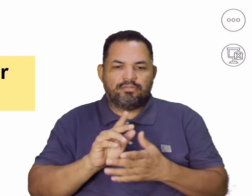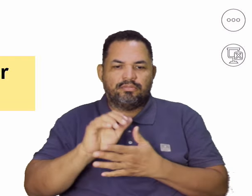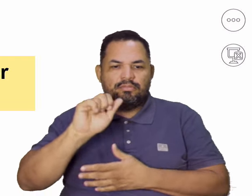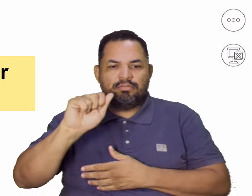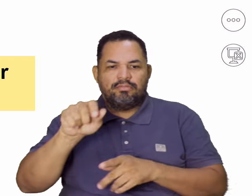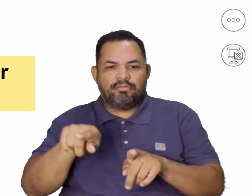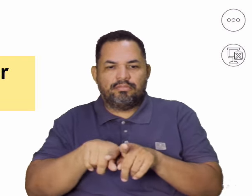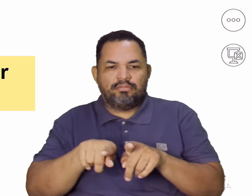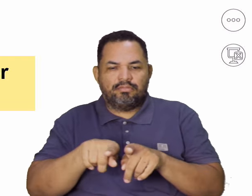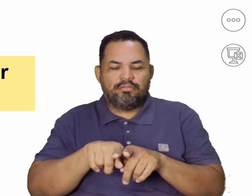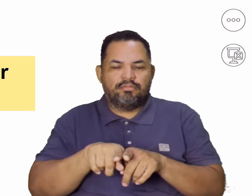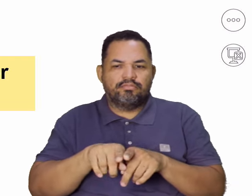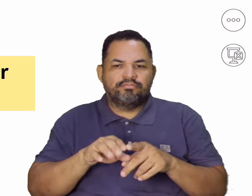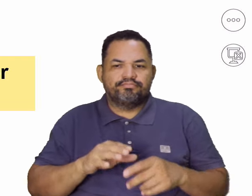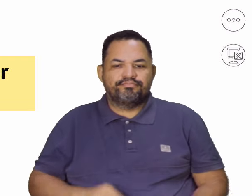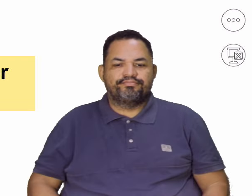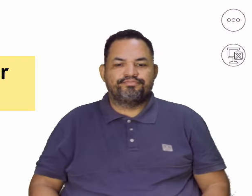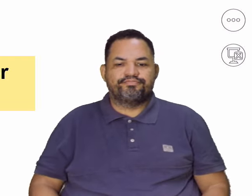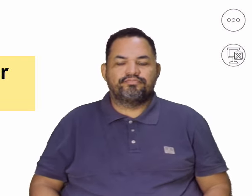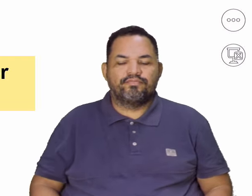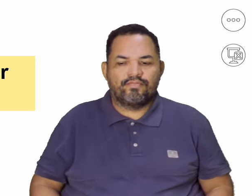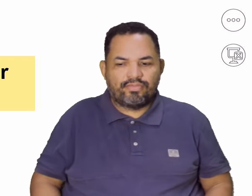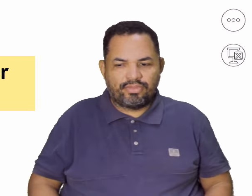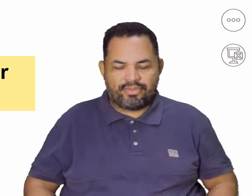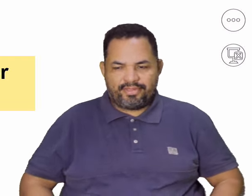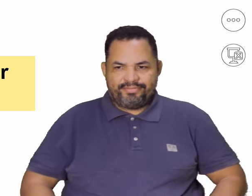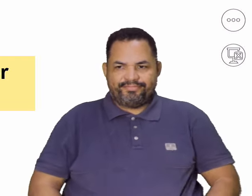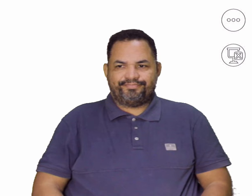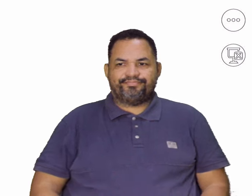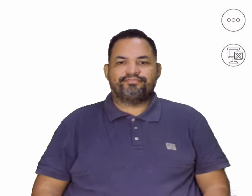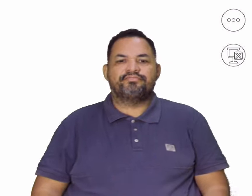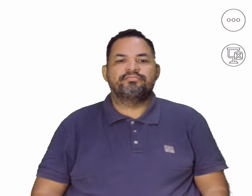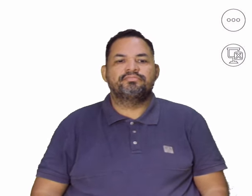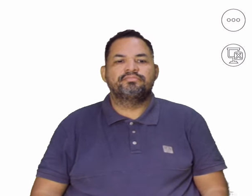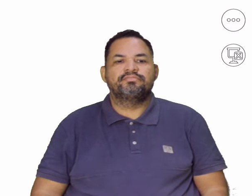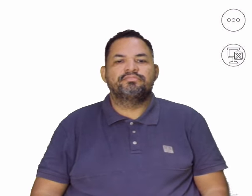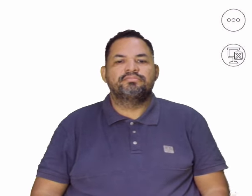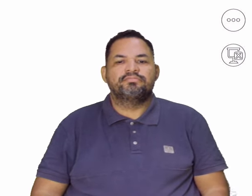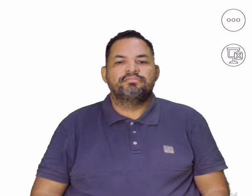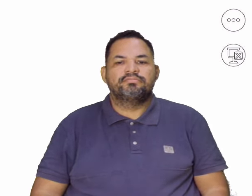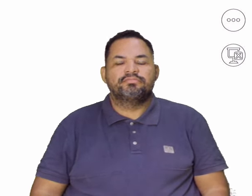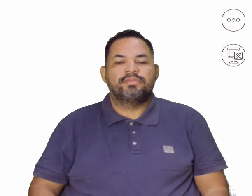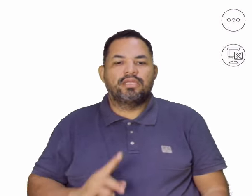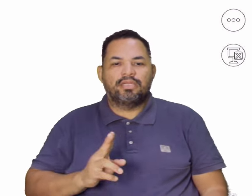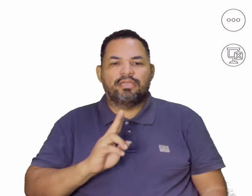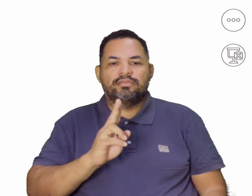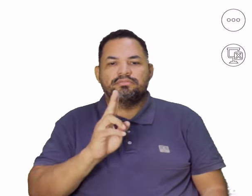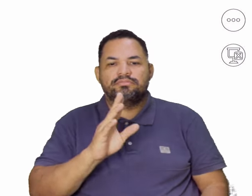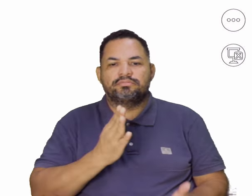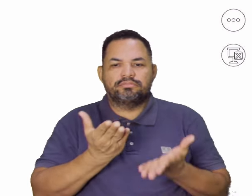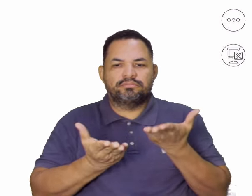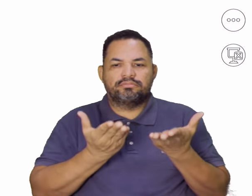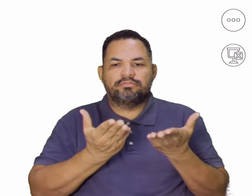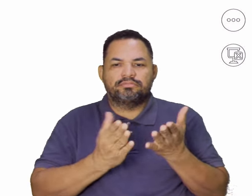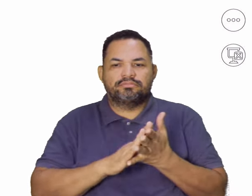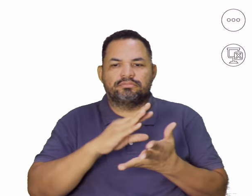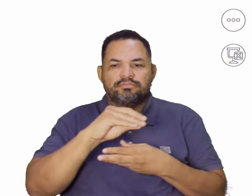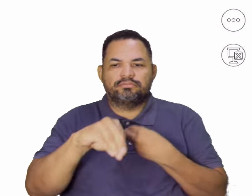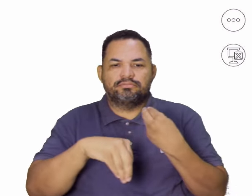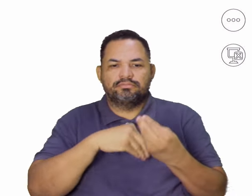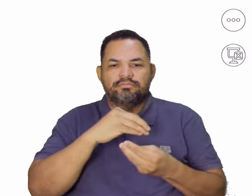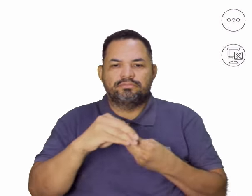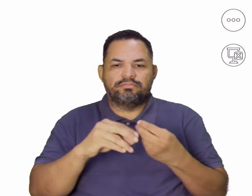maior for a constante k maior será a força do ácido constante de equilíbrio de solubilidade ou produto